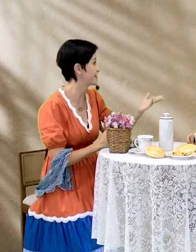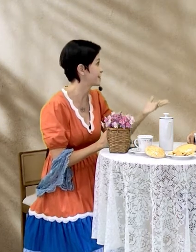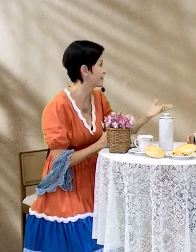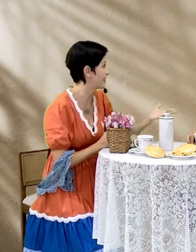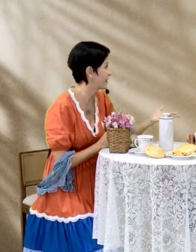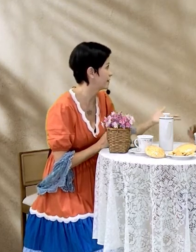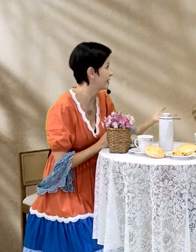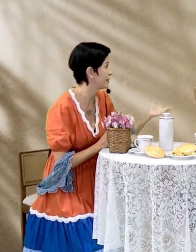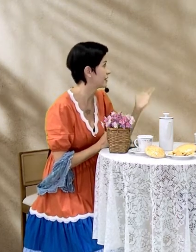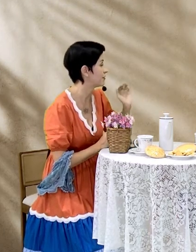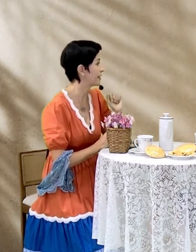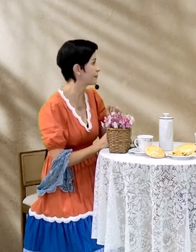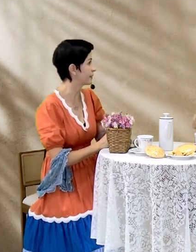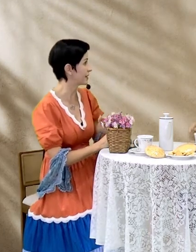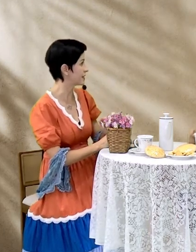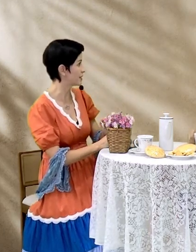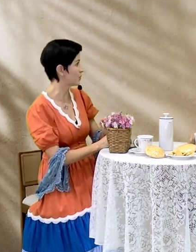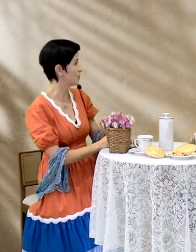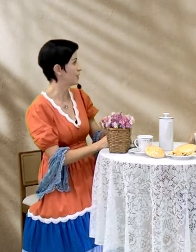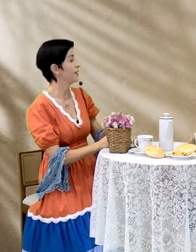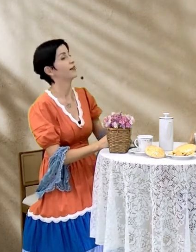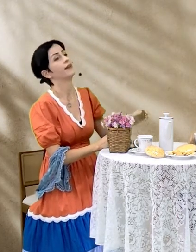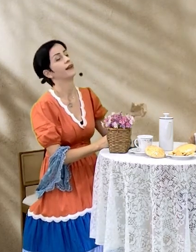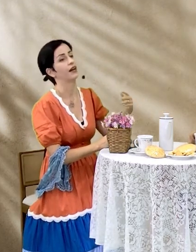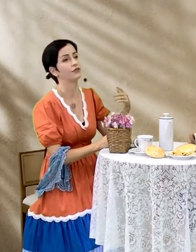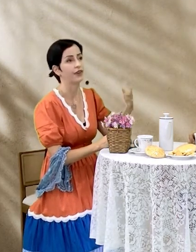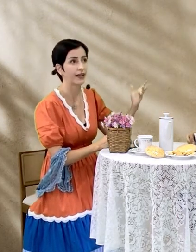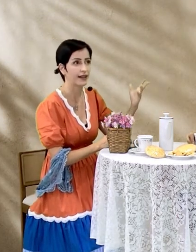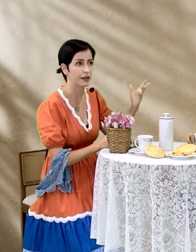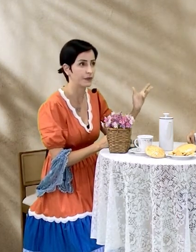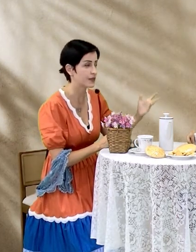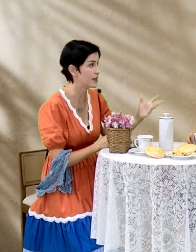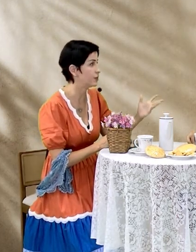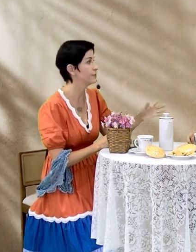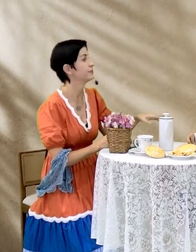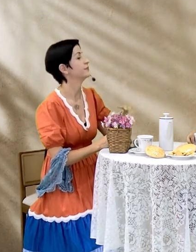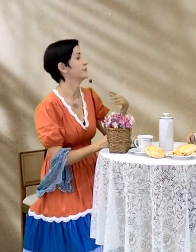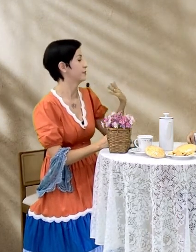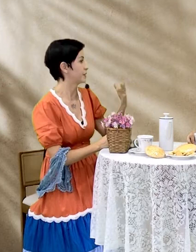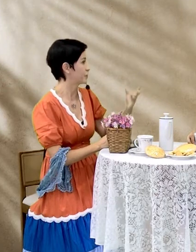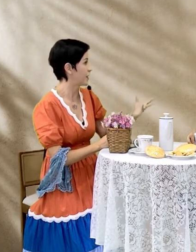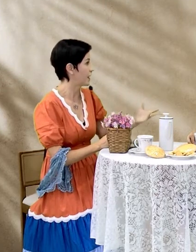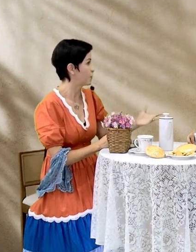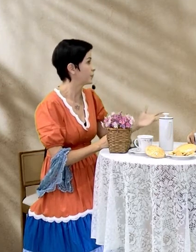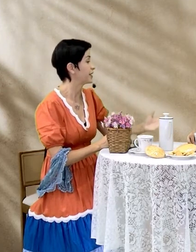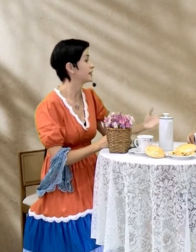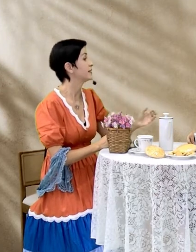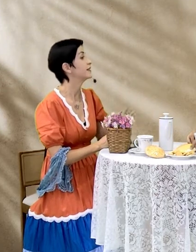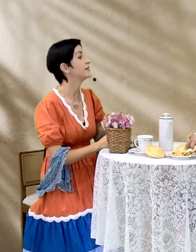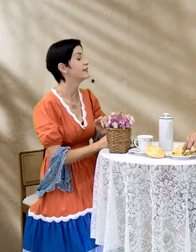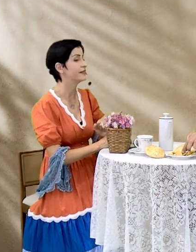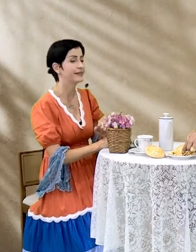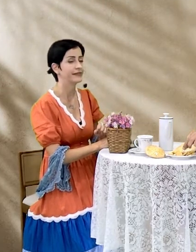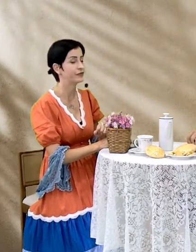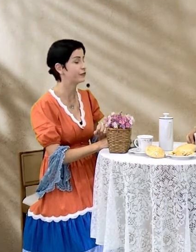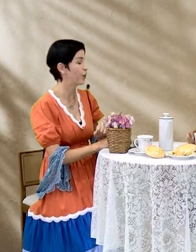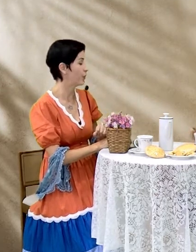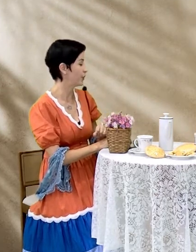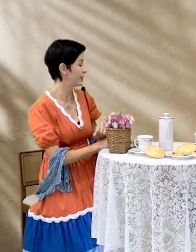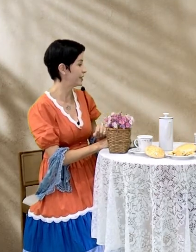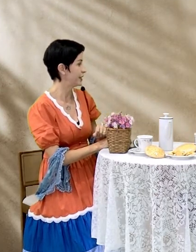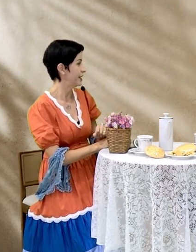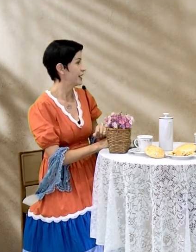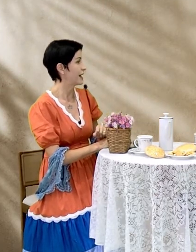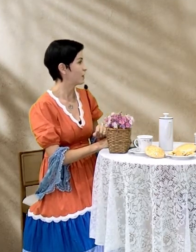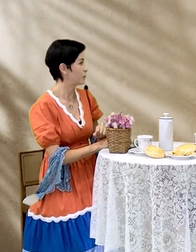Porque disseram que, ela, que ele tava, tava preso. Preso. Lá vai ela na prisão. Pra falar com ele. Que situação.